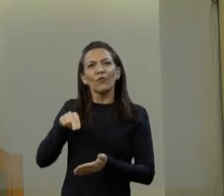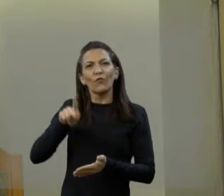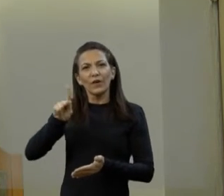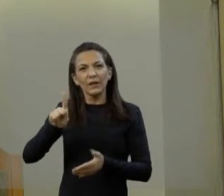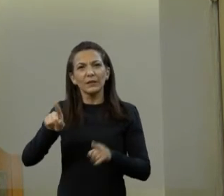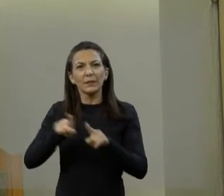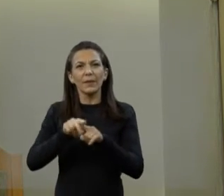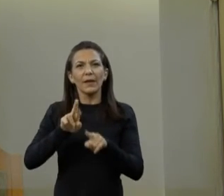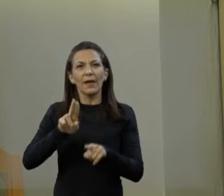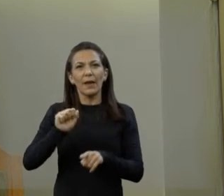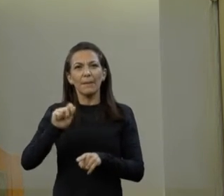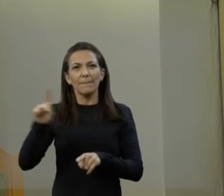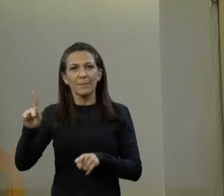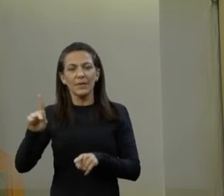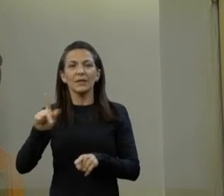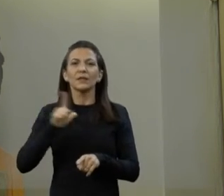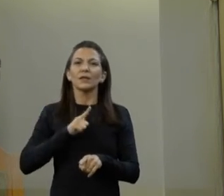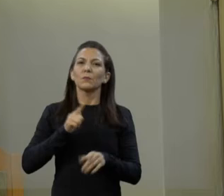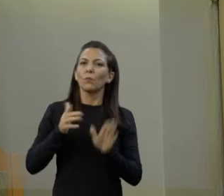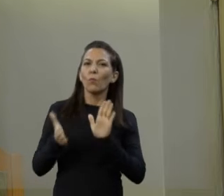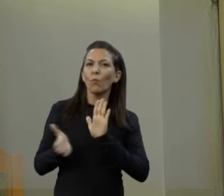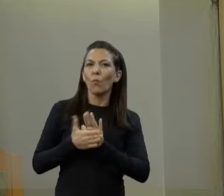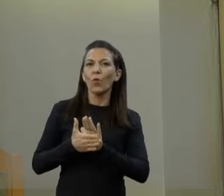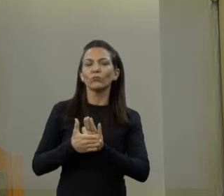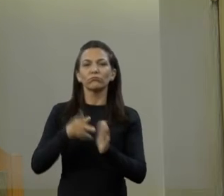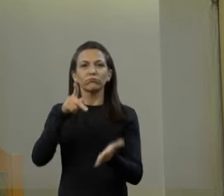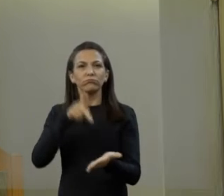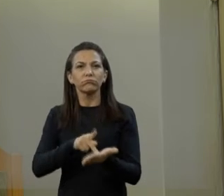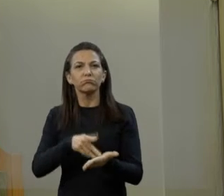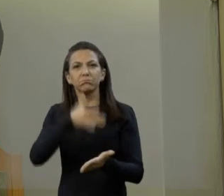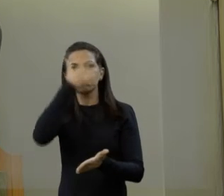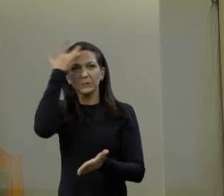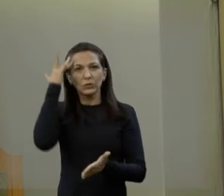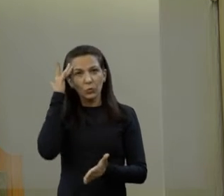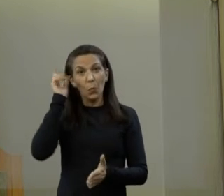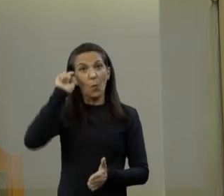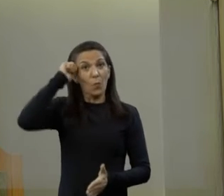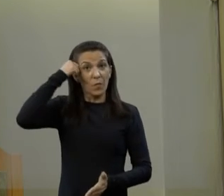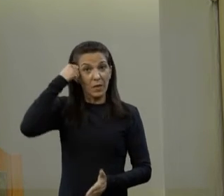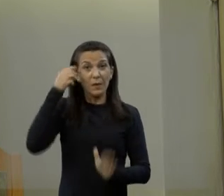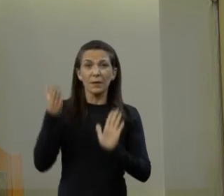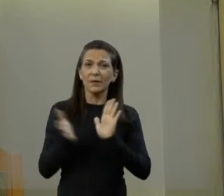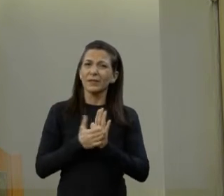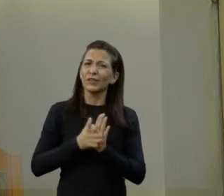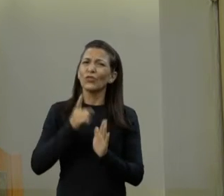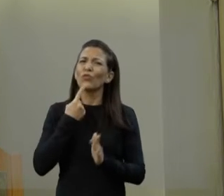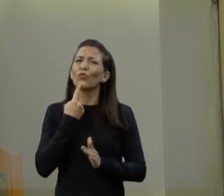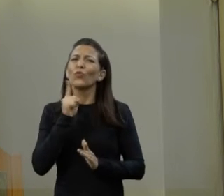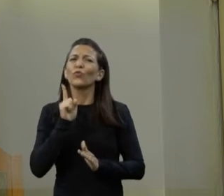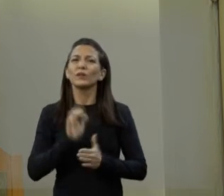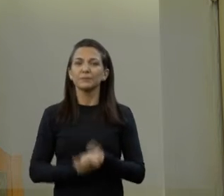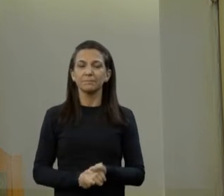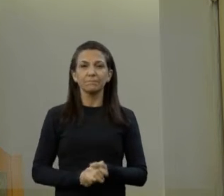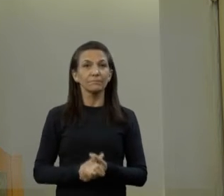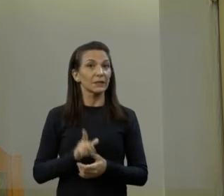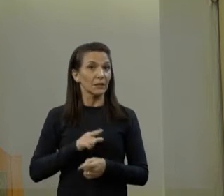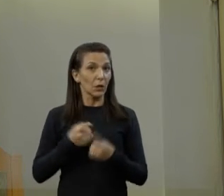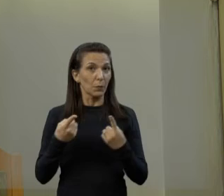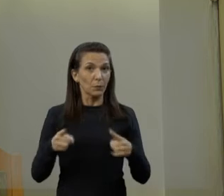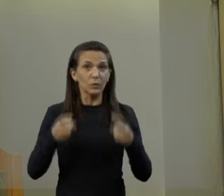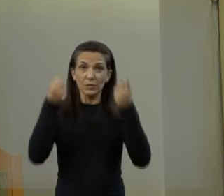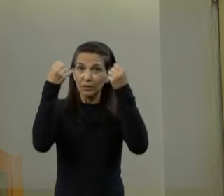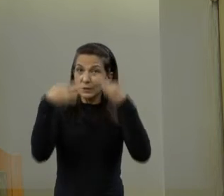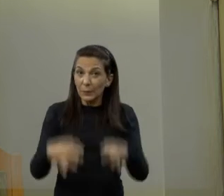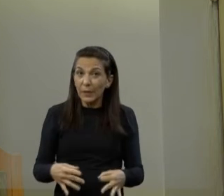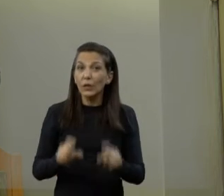preferia que fala a realidade do Povo Preto bem essa questão E aí tem uma música que ela